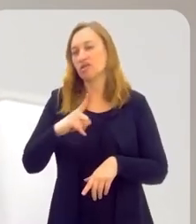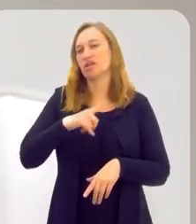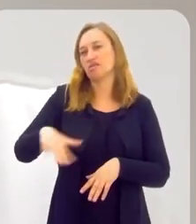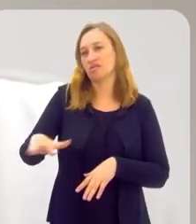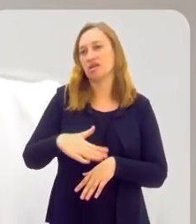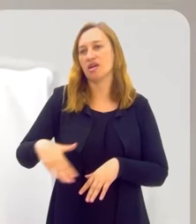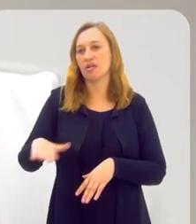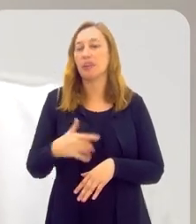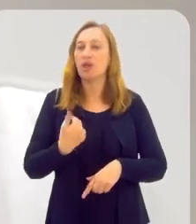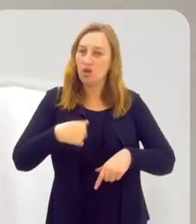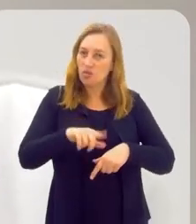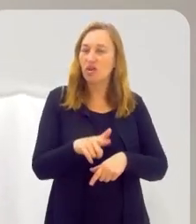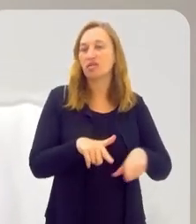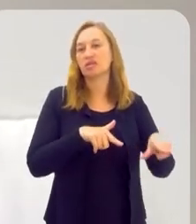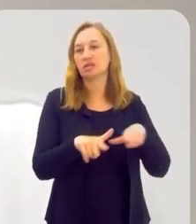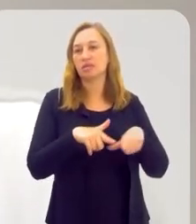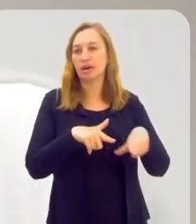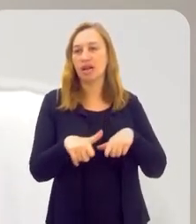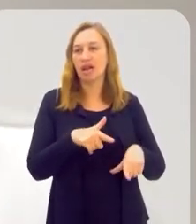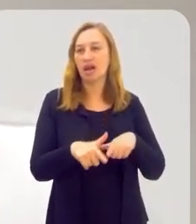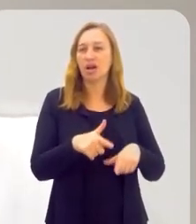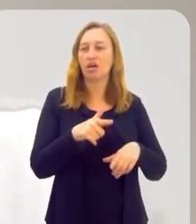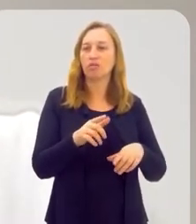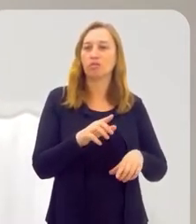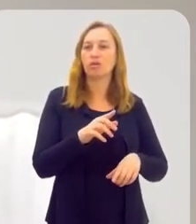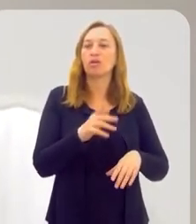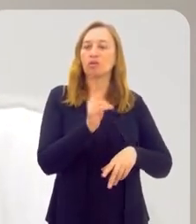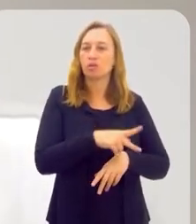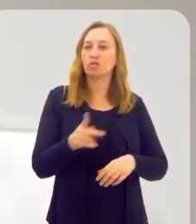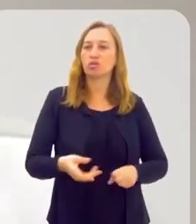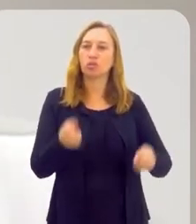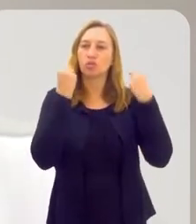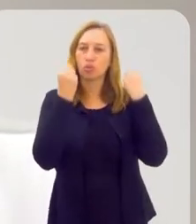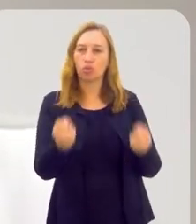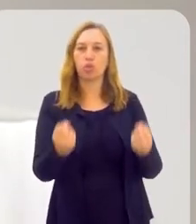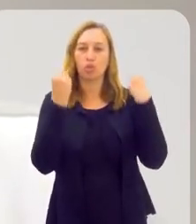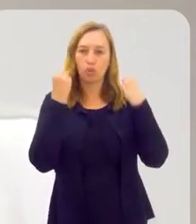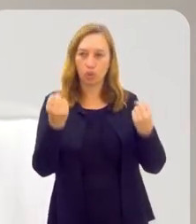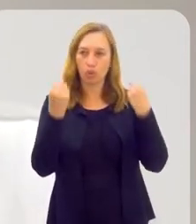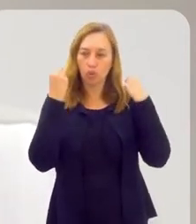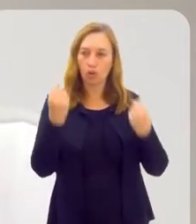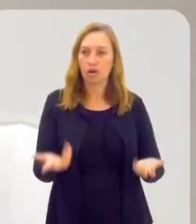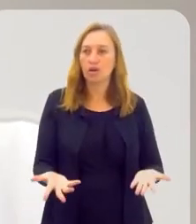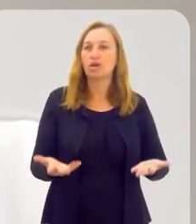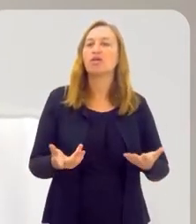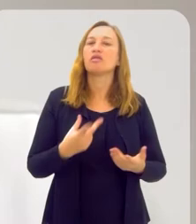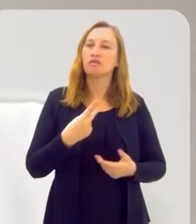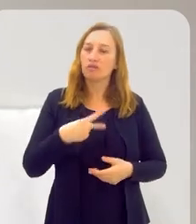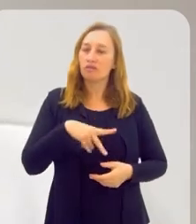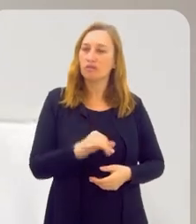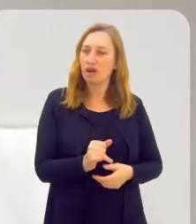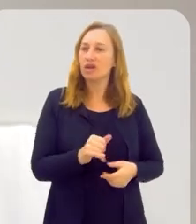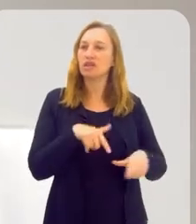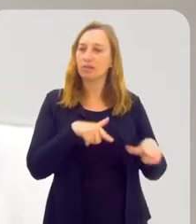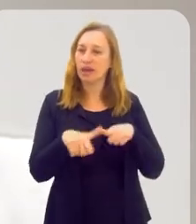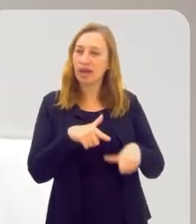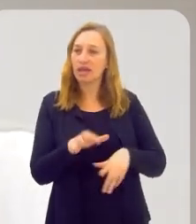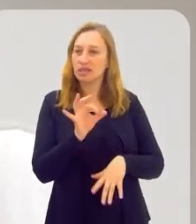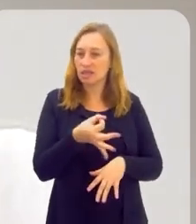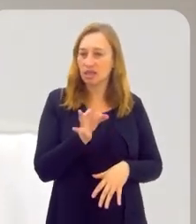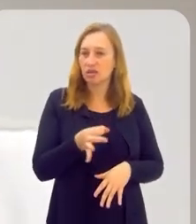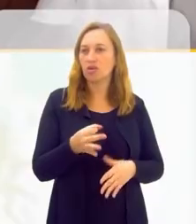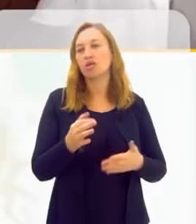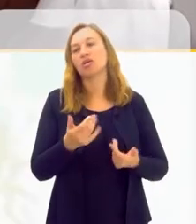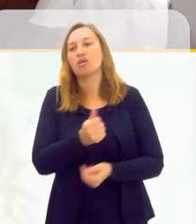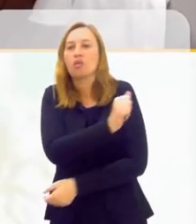física, ele vai trabalhar de uma forma ou de outra, mais rapidamente ou demorando mais tempo, vai trabalhar de certeza com